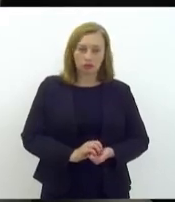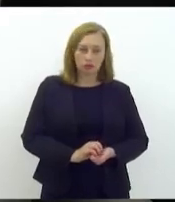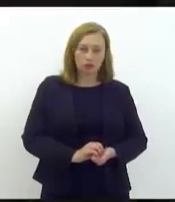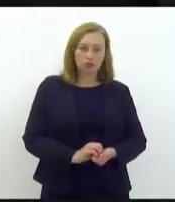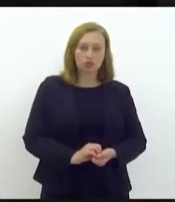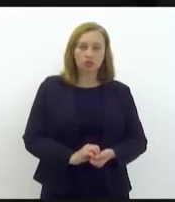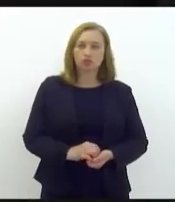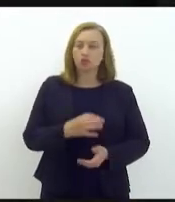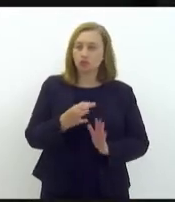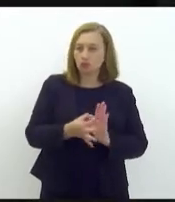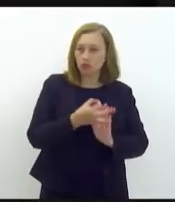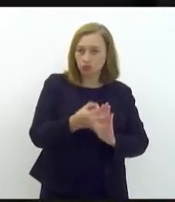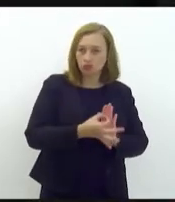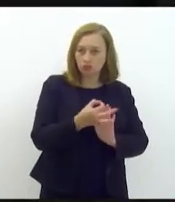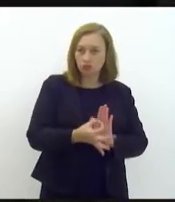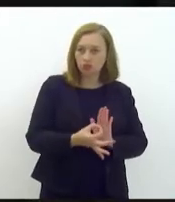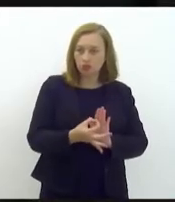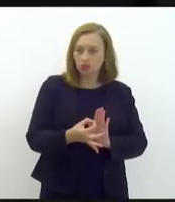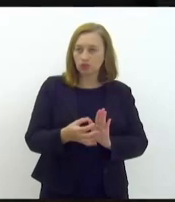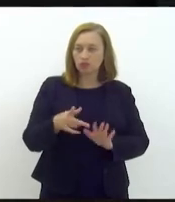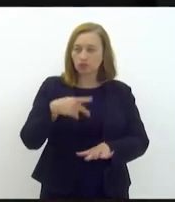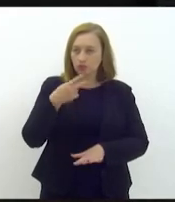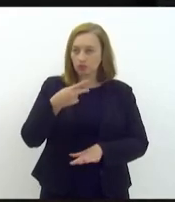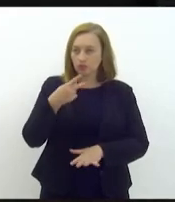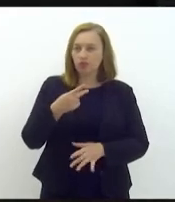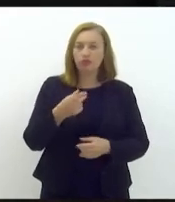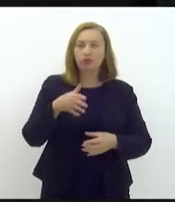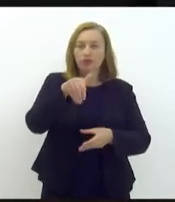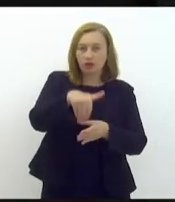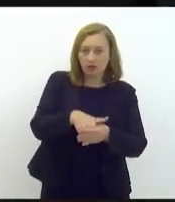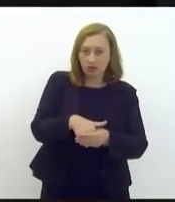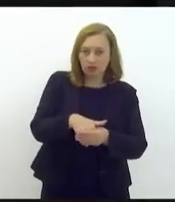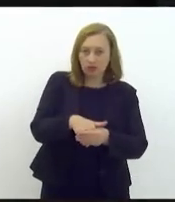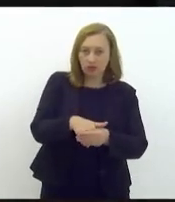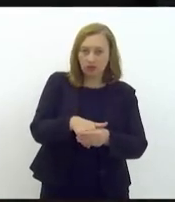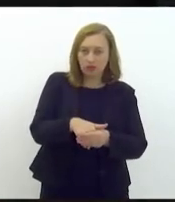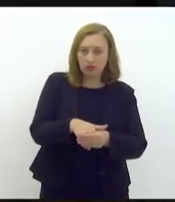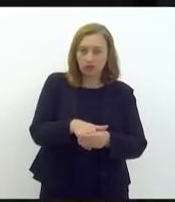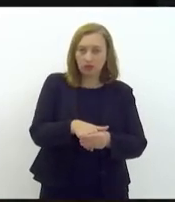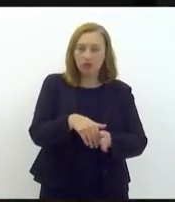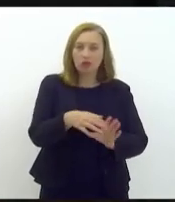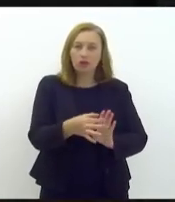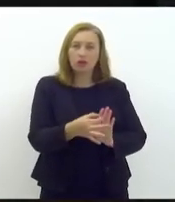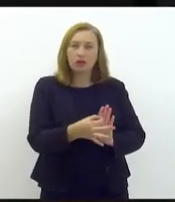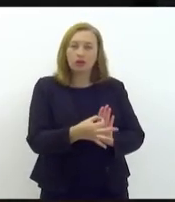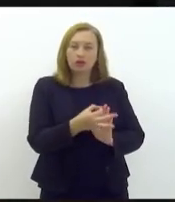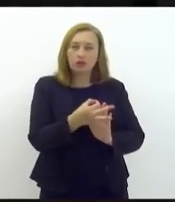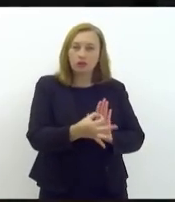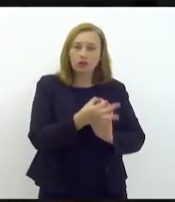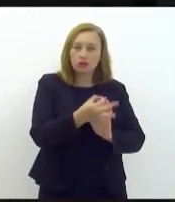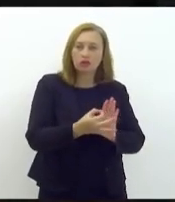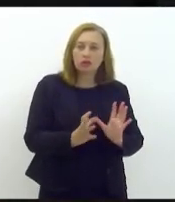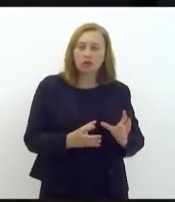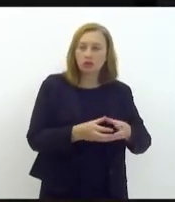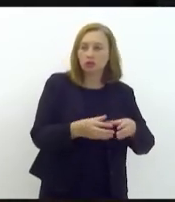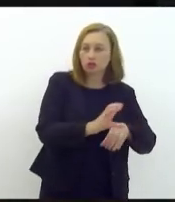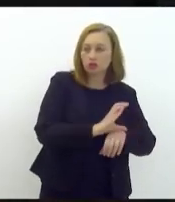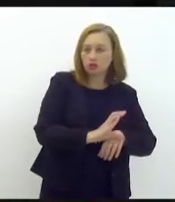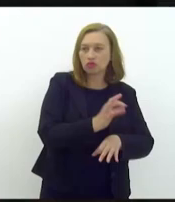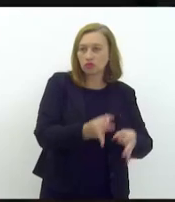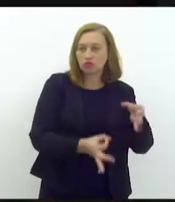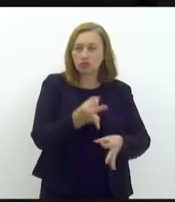com os pareceres emitidos em votação o parecer da comissão de constituição e justiça